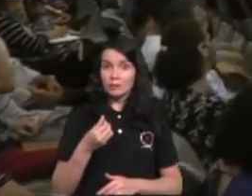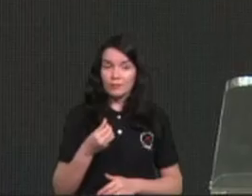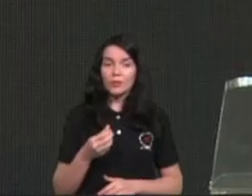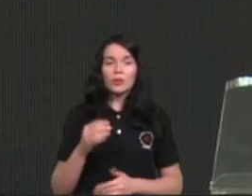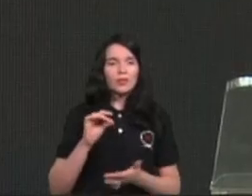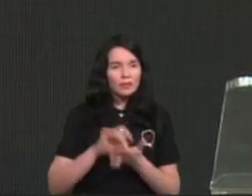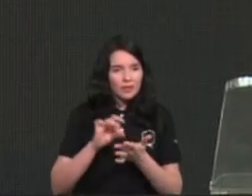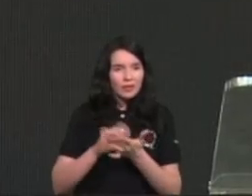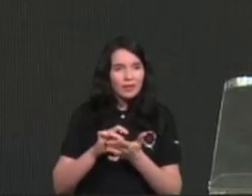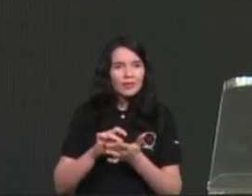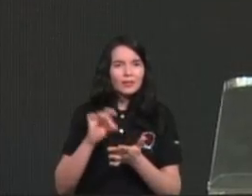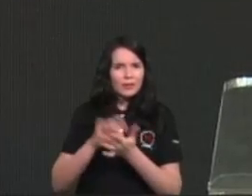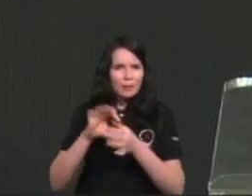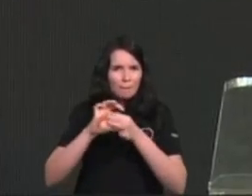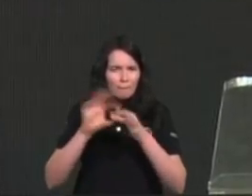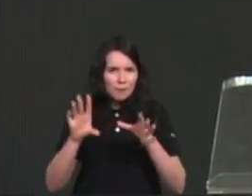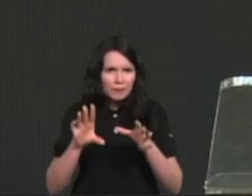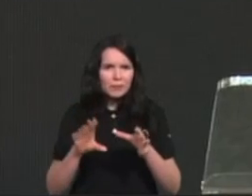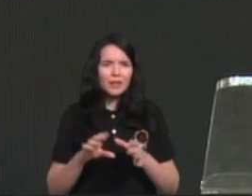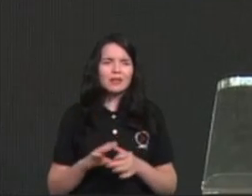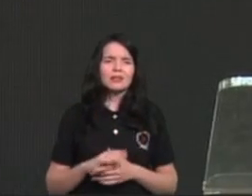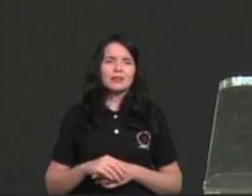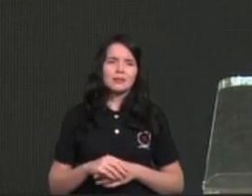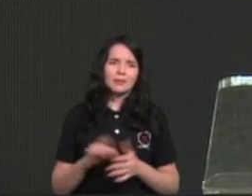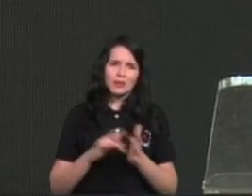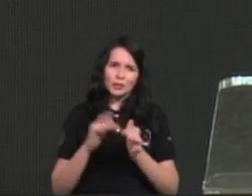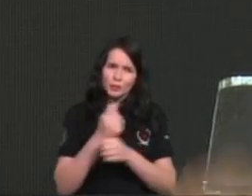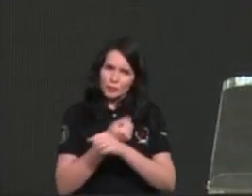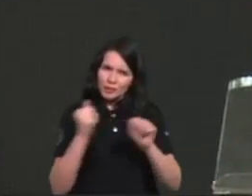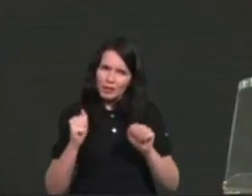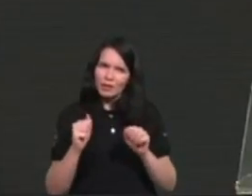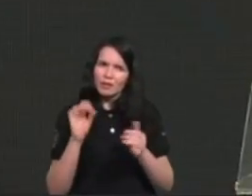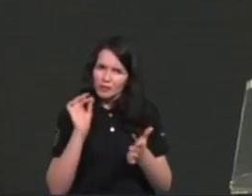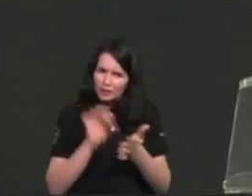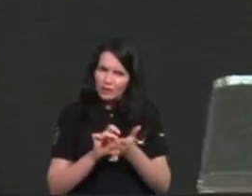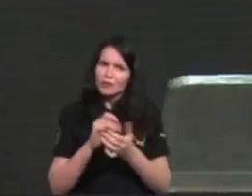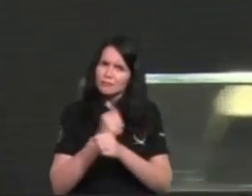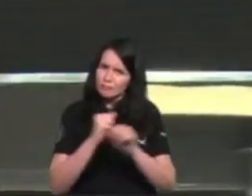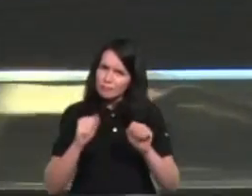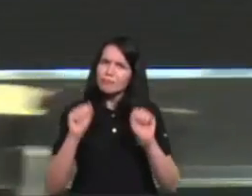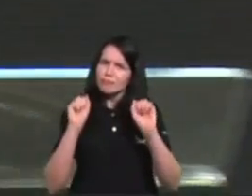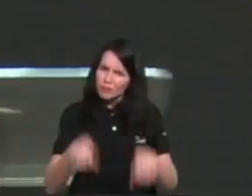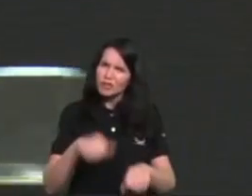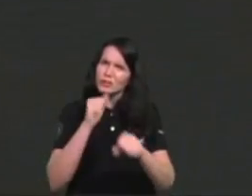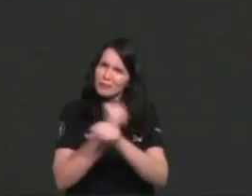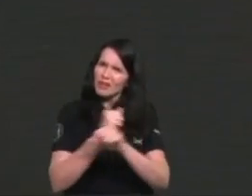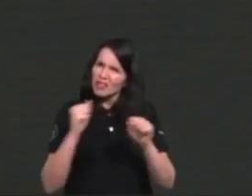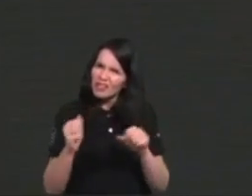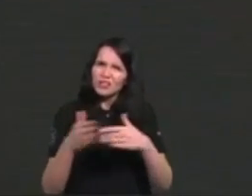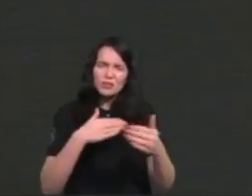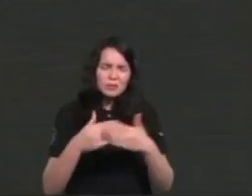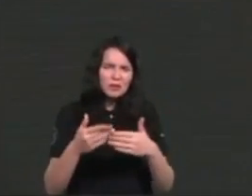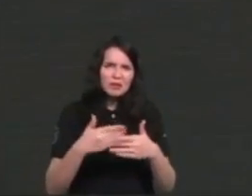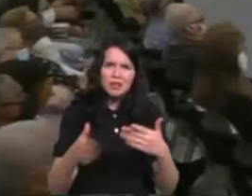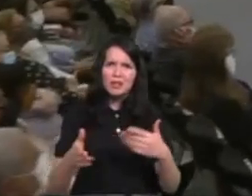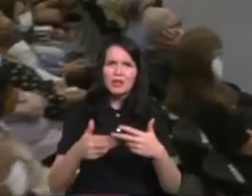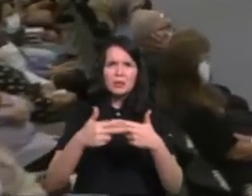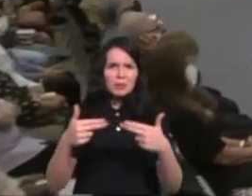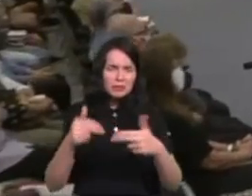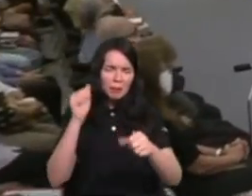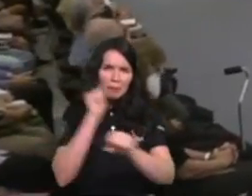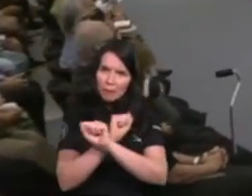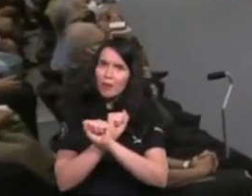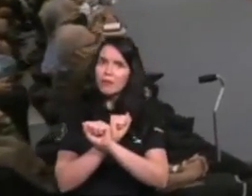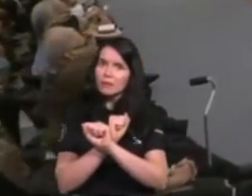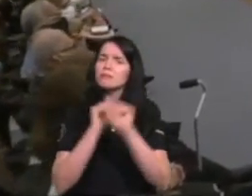vos libertará Se pois o Filho vos libertar verdadeiramente sereis livres você pode ser liberto de qualquer coisa que te aprisionar